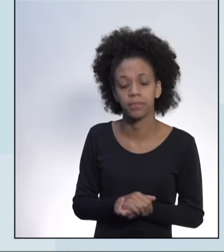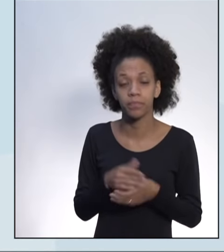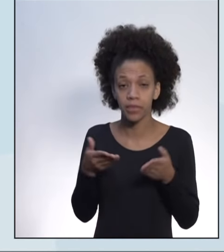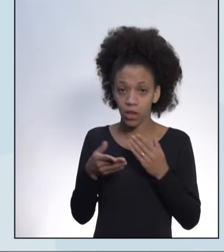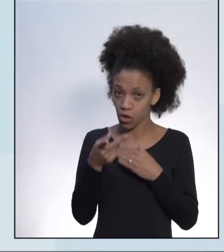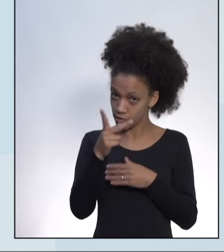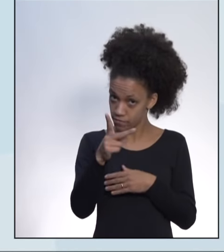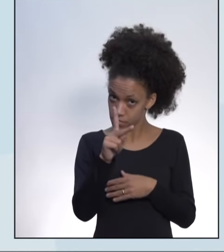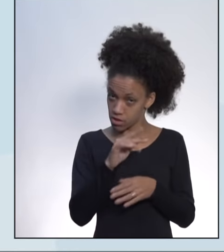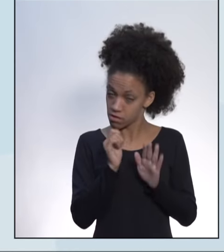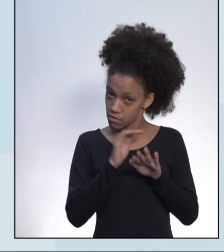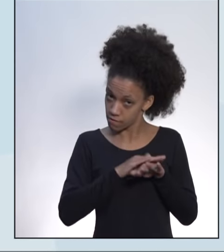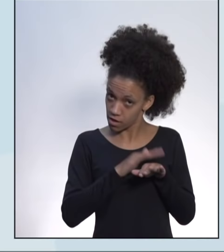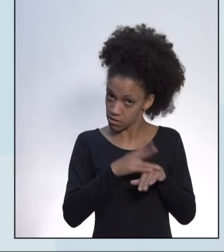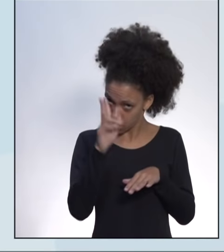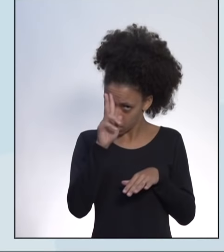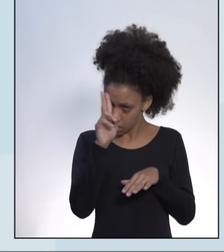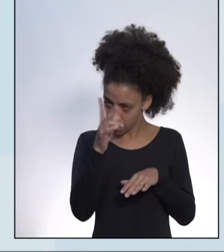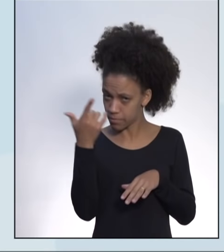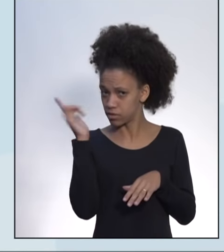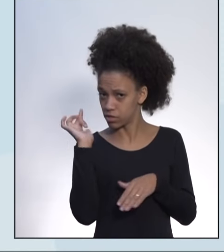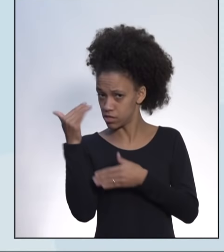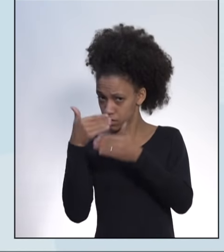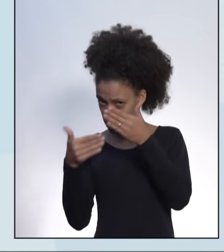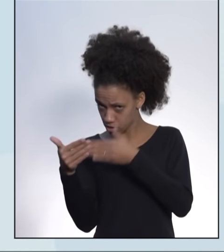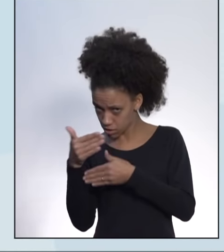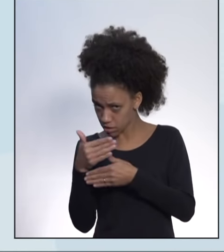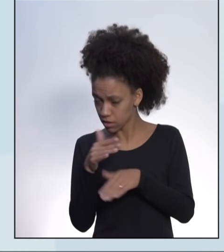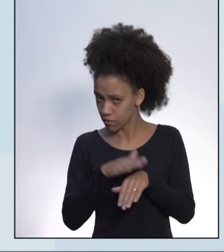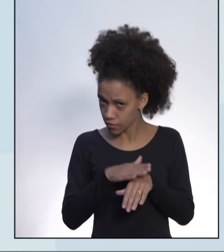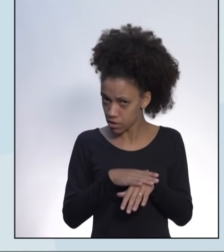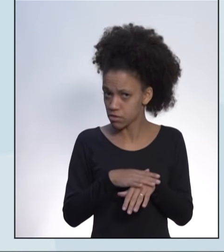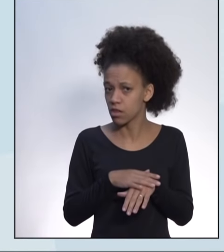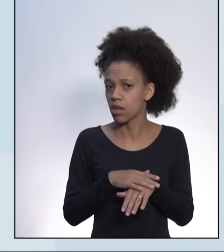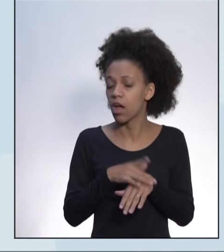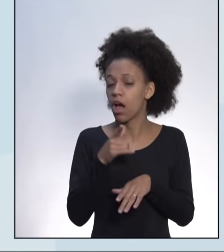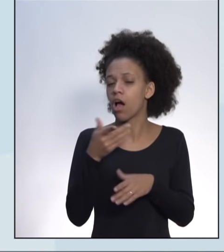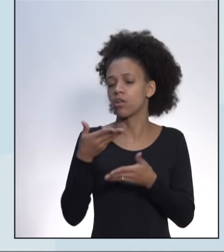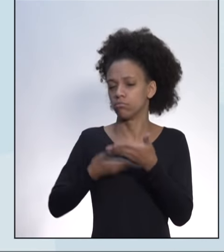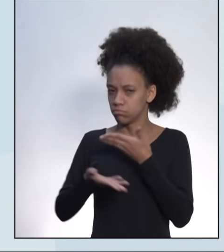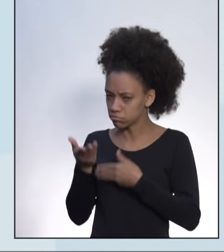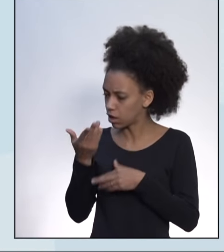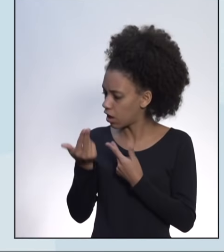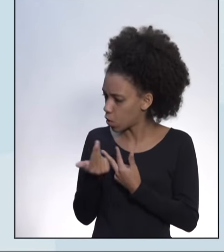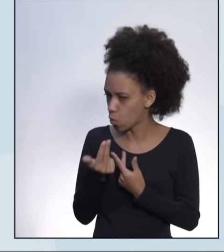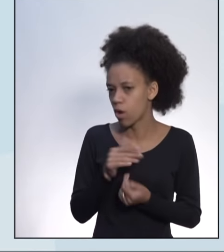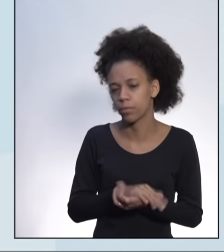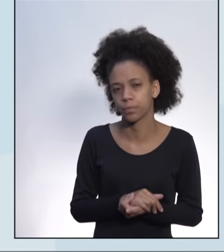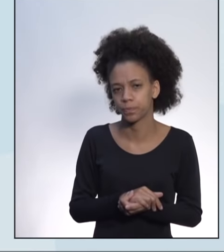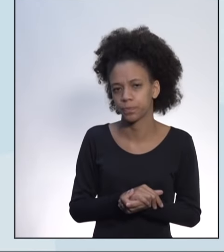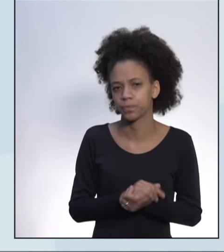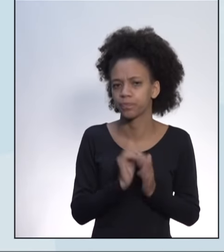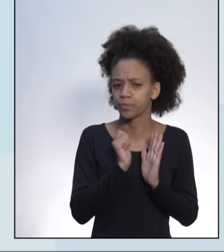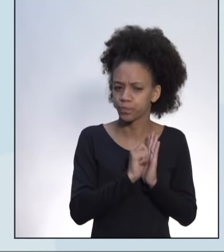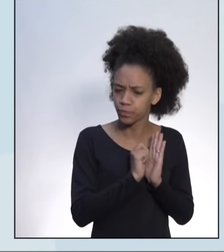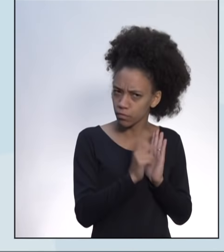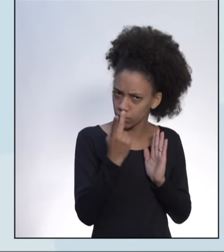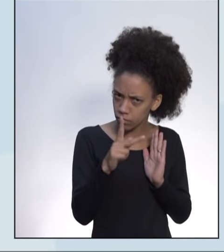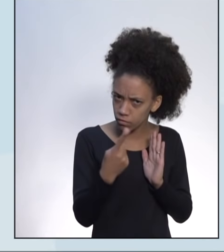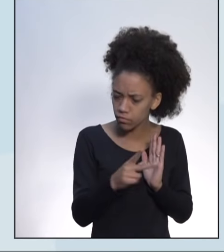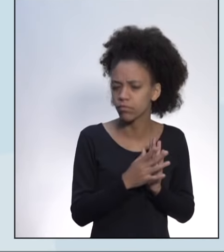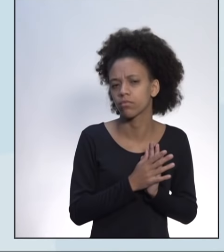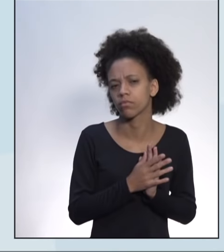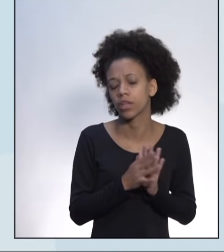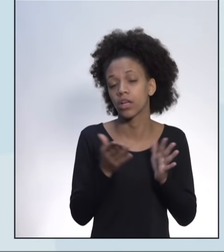agora é vejo vocês lembra como a gente fez naquele exercício anterior quero que vocês interajam da mesma forma pegue essa anotações de